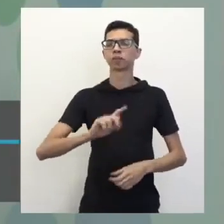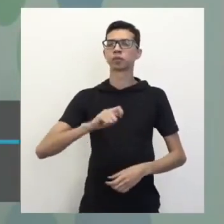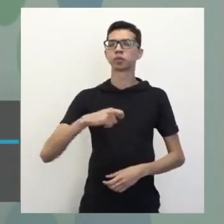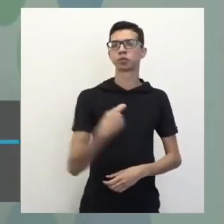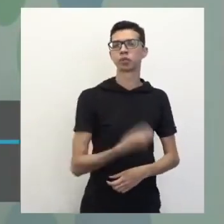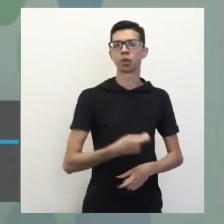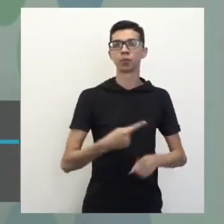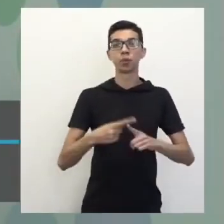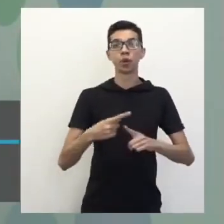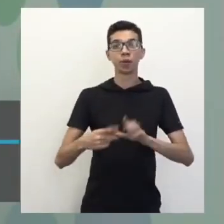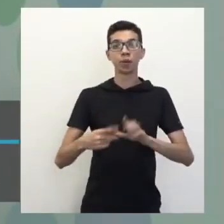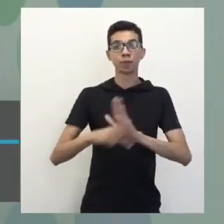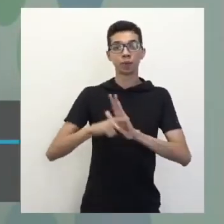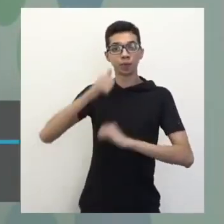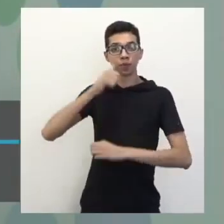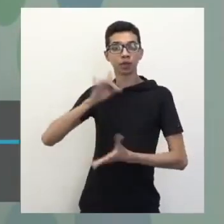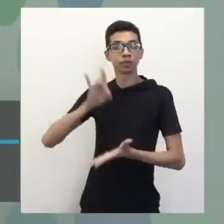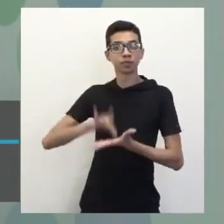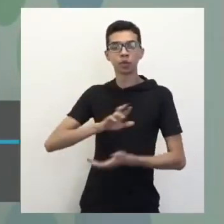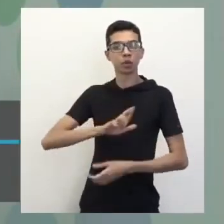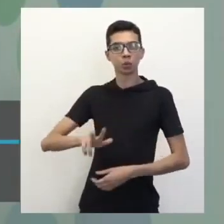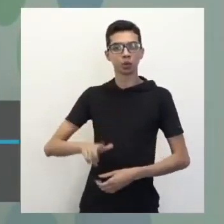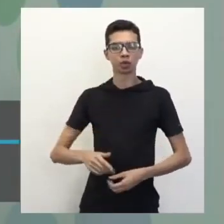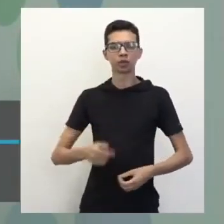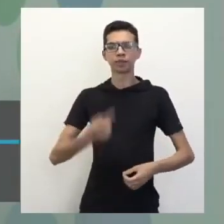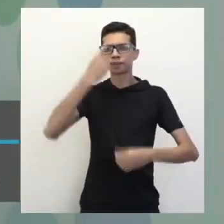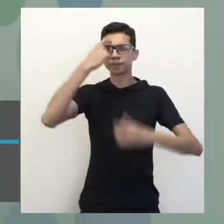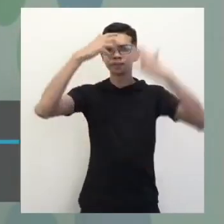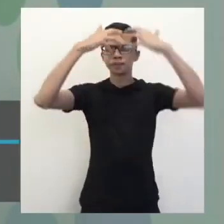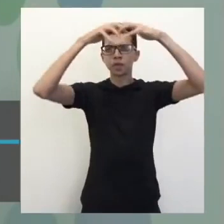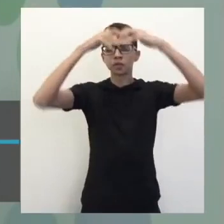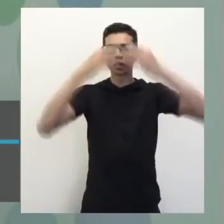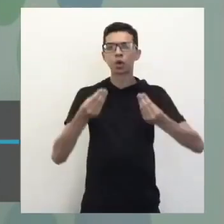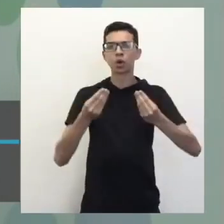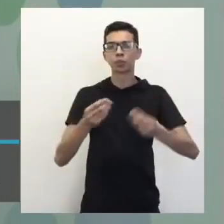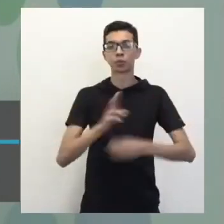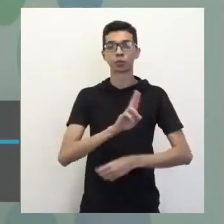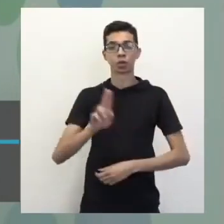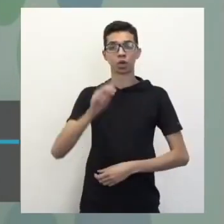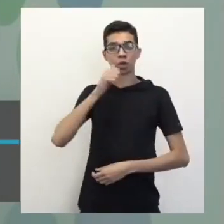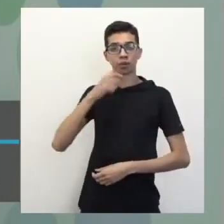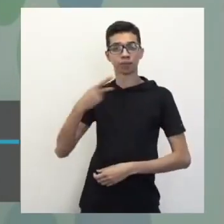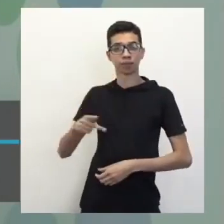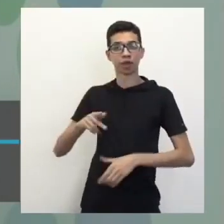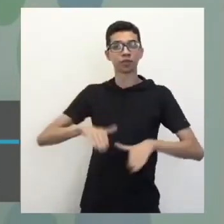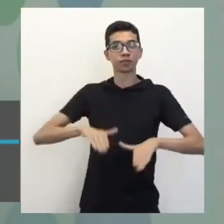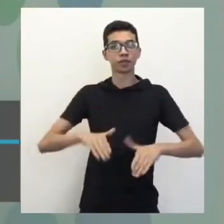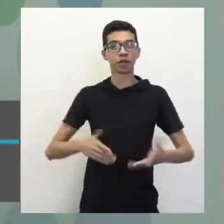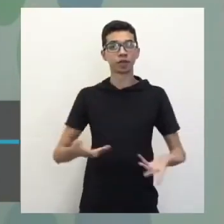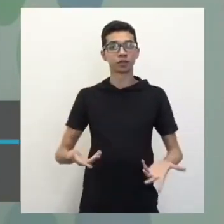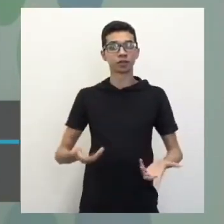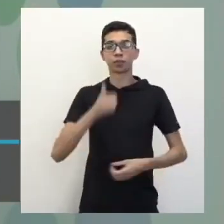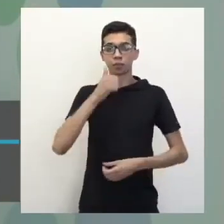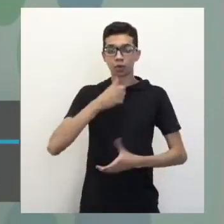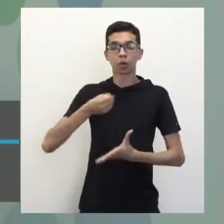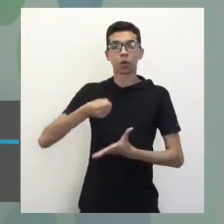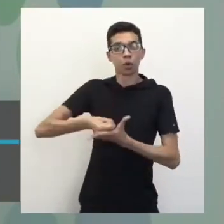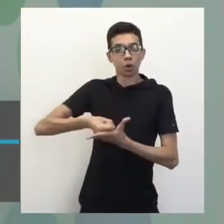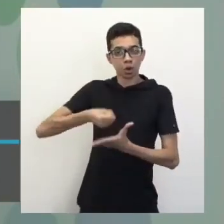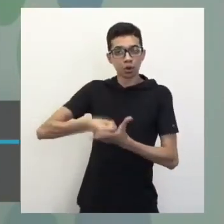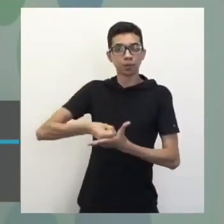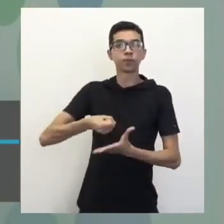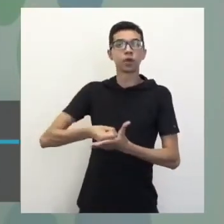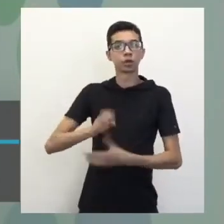de uma mulher não era legítimo. Quando a gente pensa na própria questão do sobrenome, houve momentos em que a mulher era obrigada